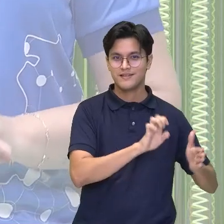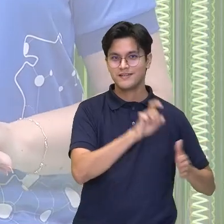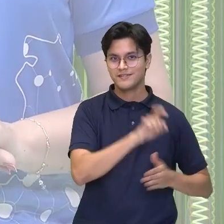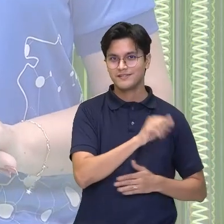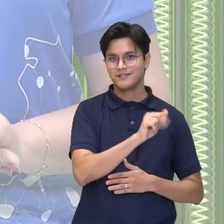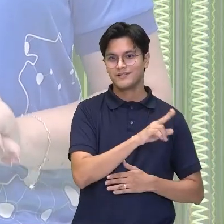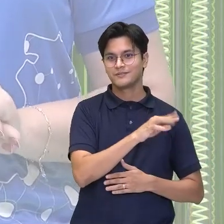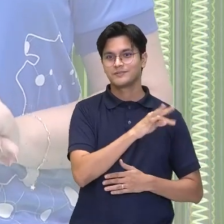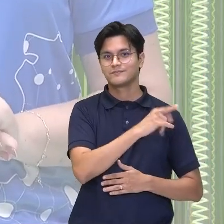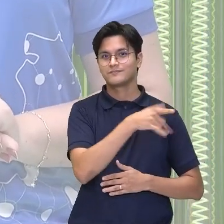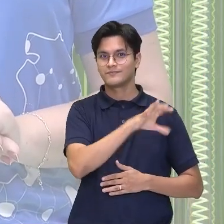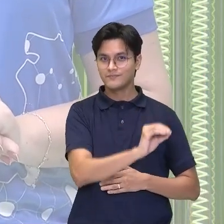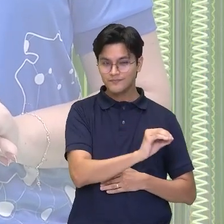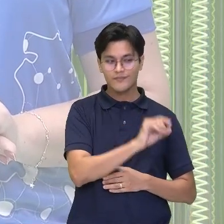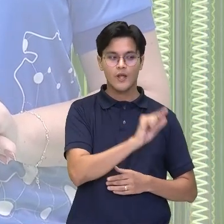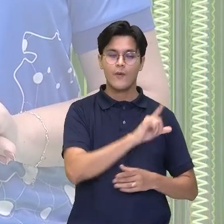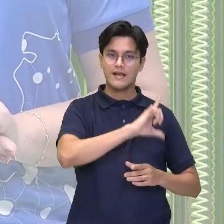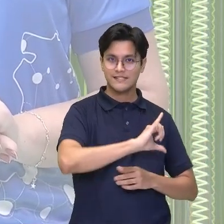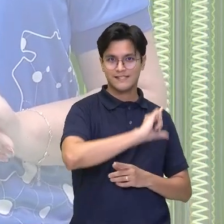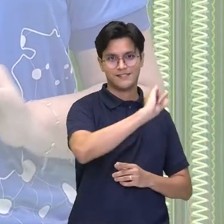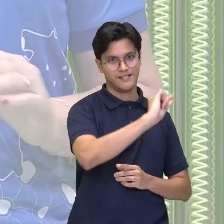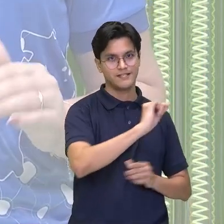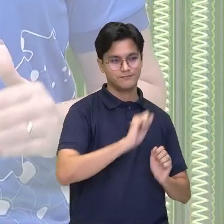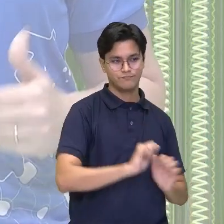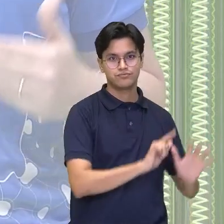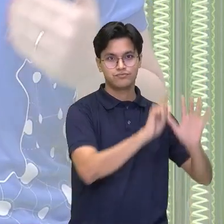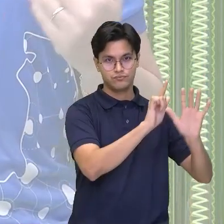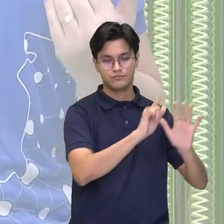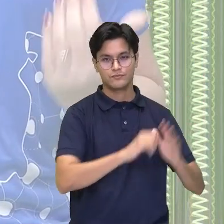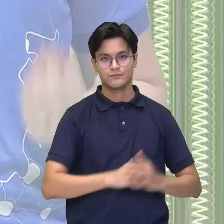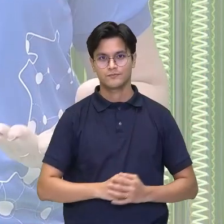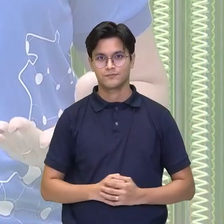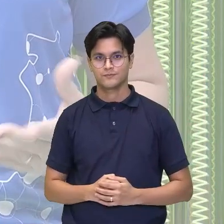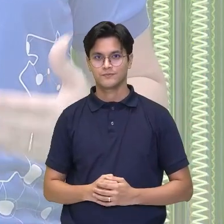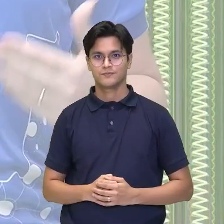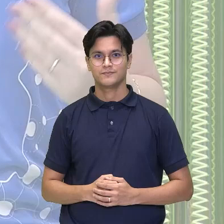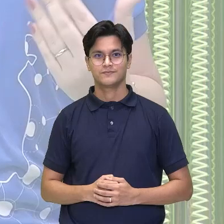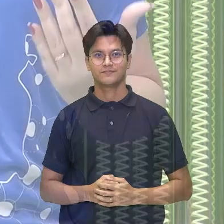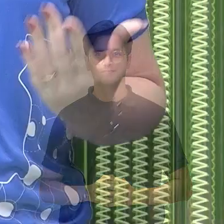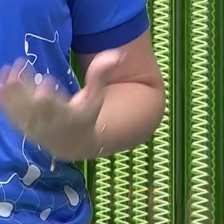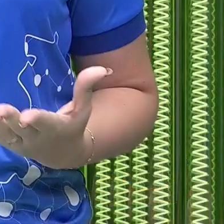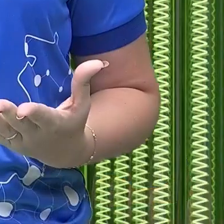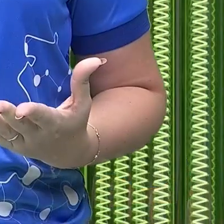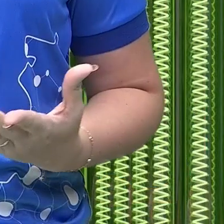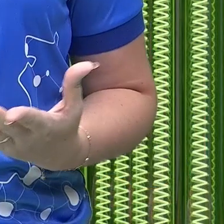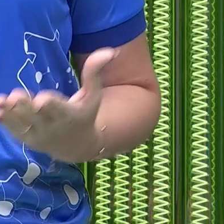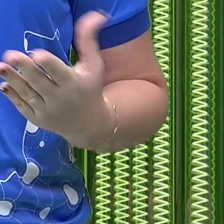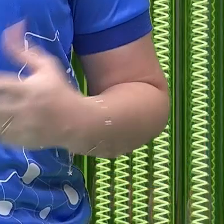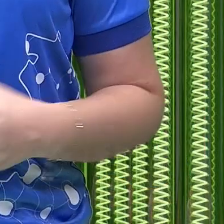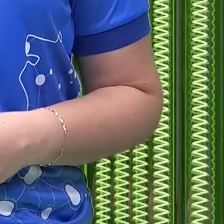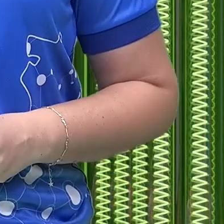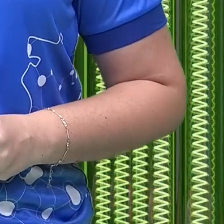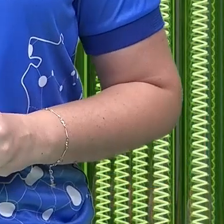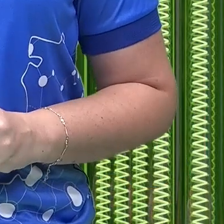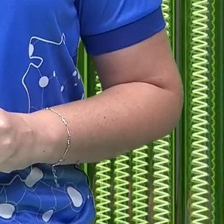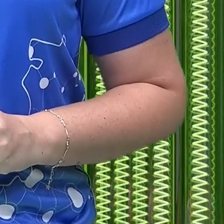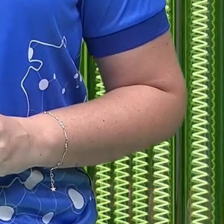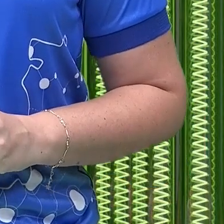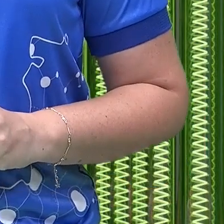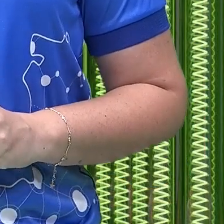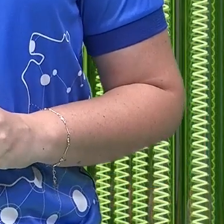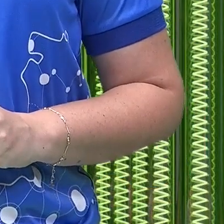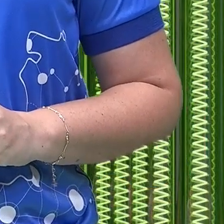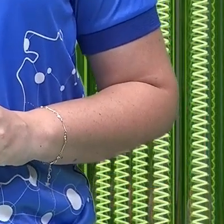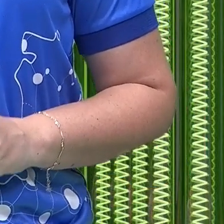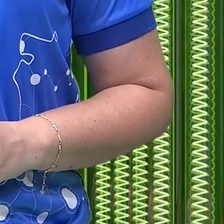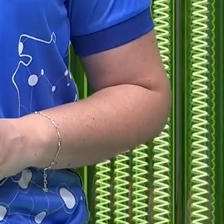daqueles resíduos de dentro desse motor. Mas para explicar melhor, mais detalhadamente, né, eu contei com a ajuda aí